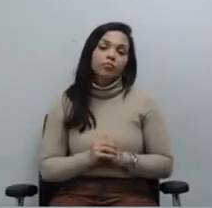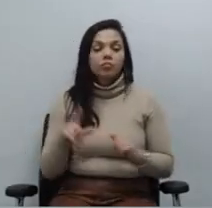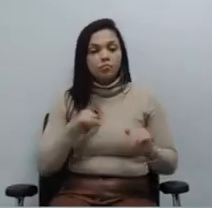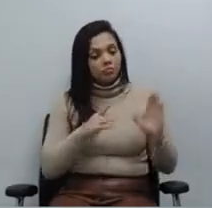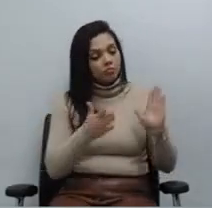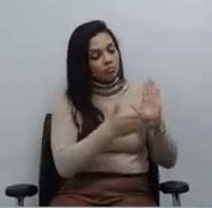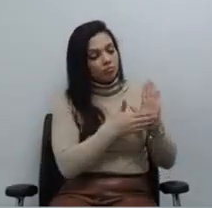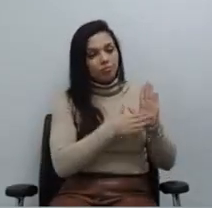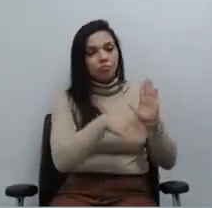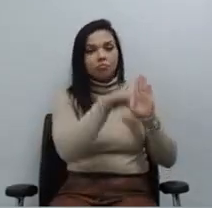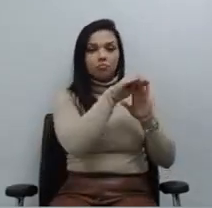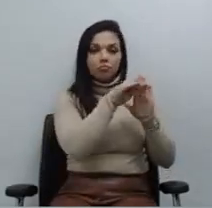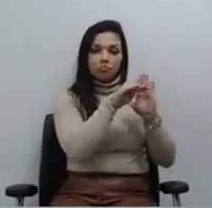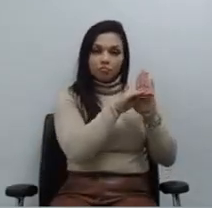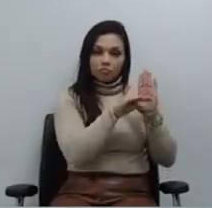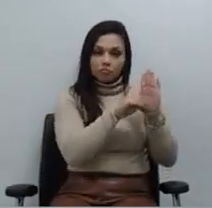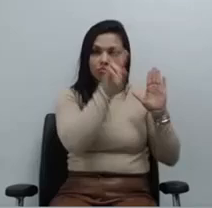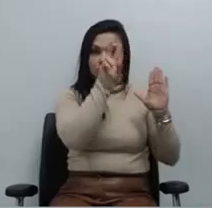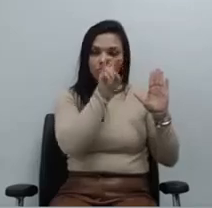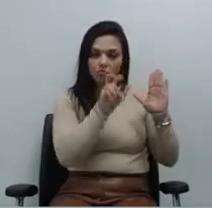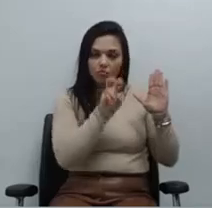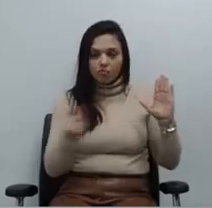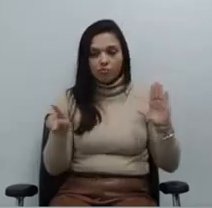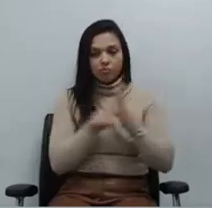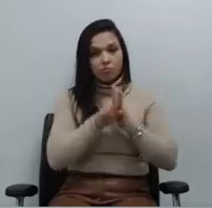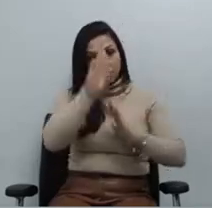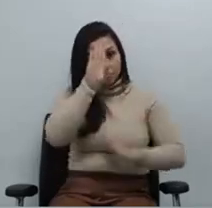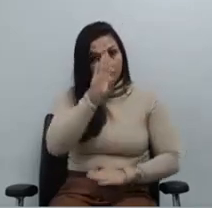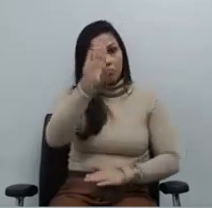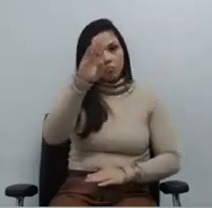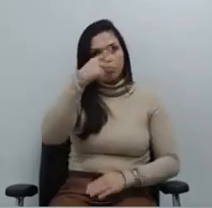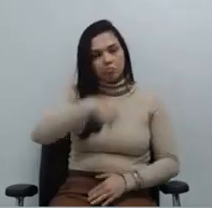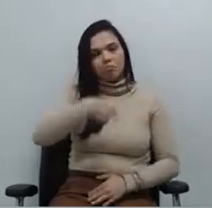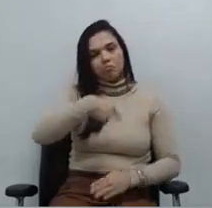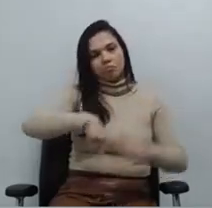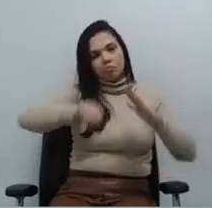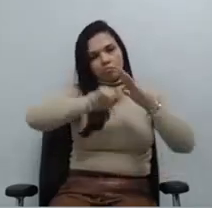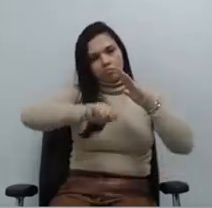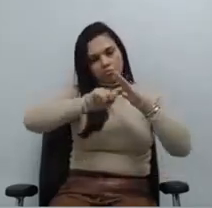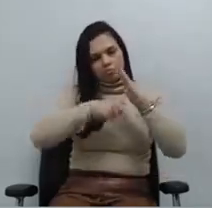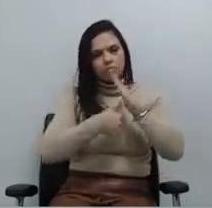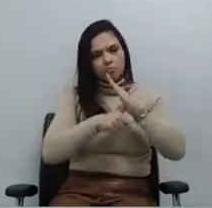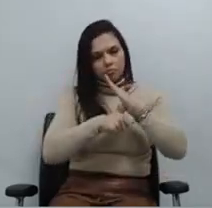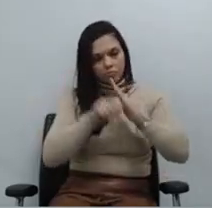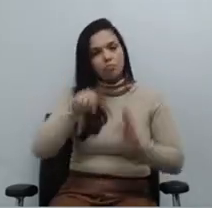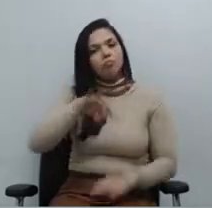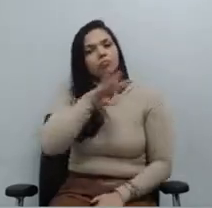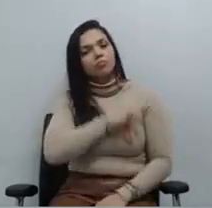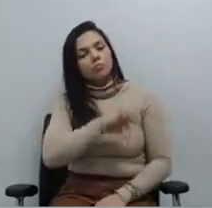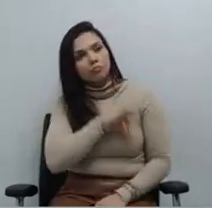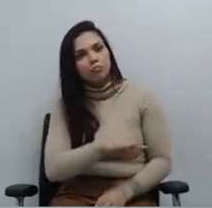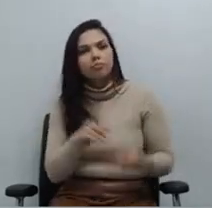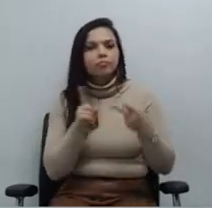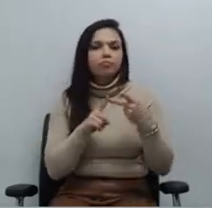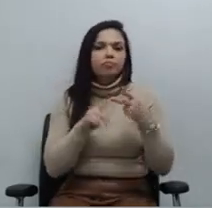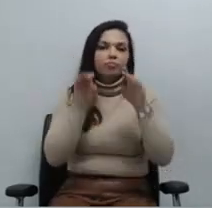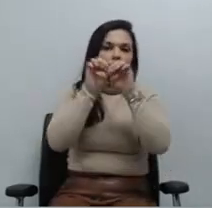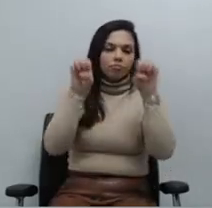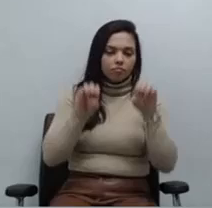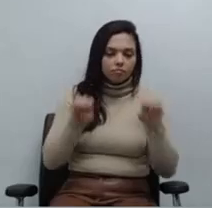que seriam tratadas pela associação com prioridade nos temas tanto de remuneração quanto de estrutura, e